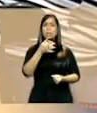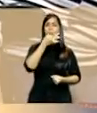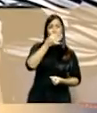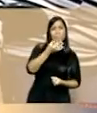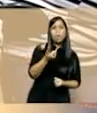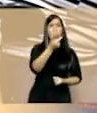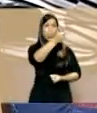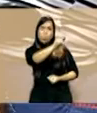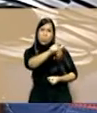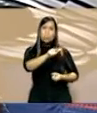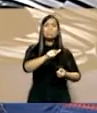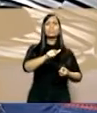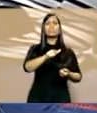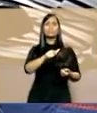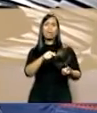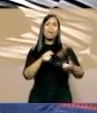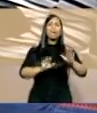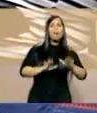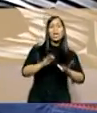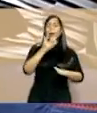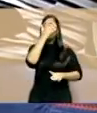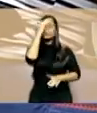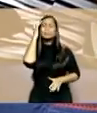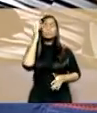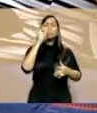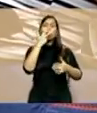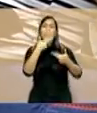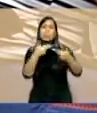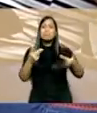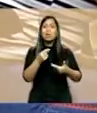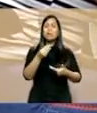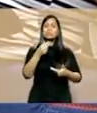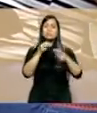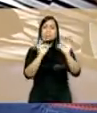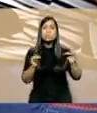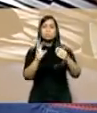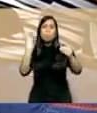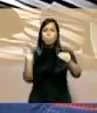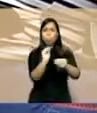alheias e às vezes a gente acaba, postando uma coisa muito simples